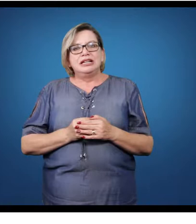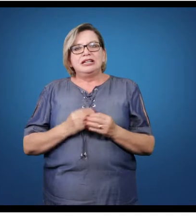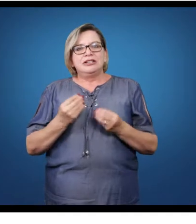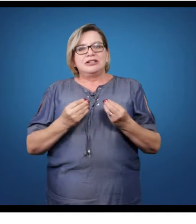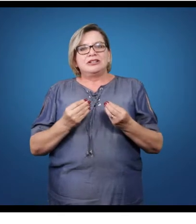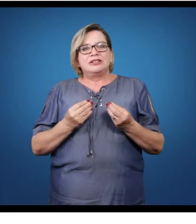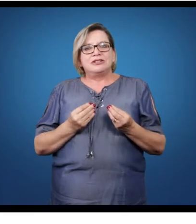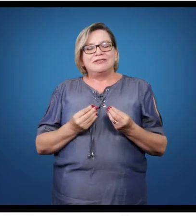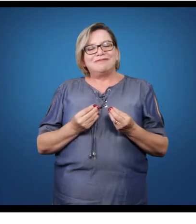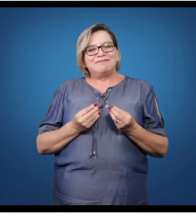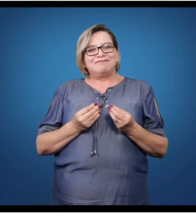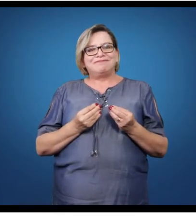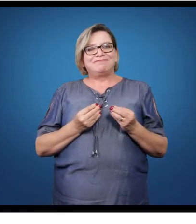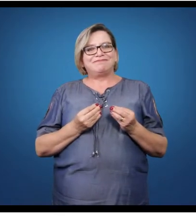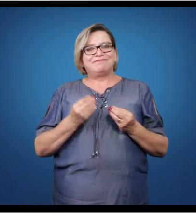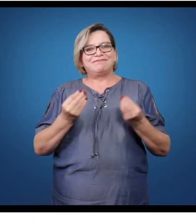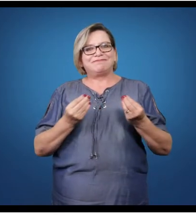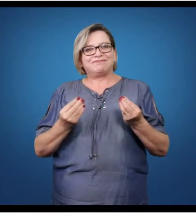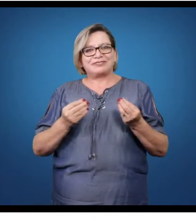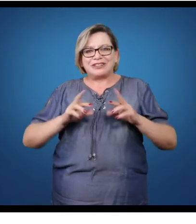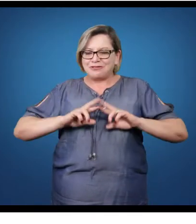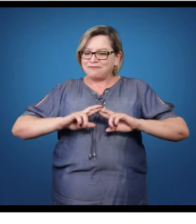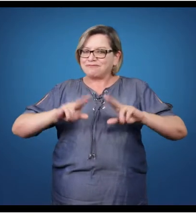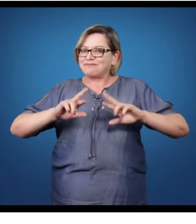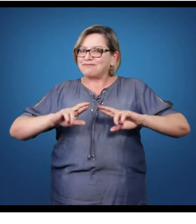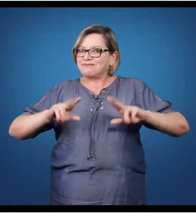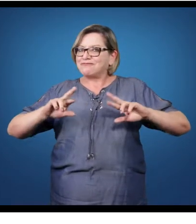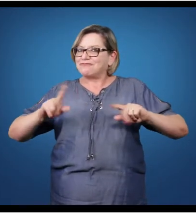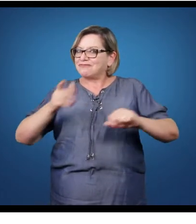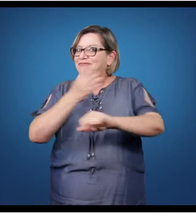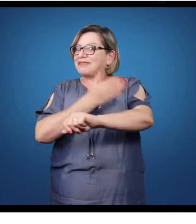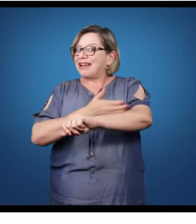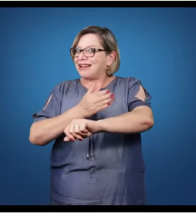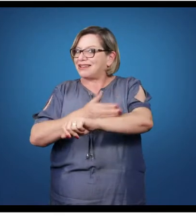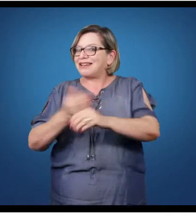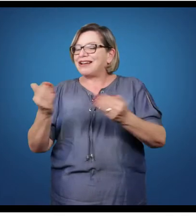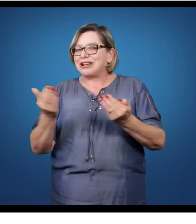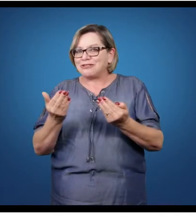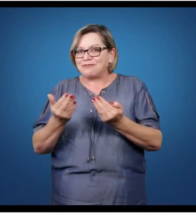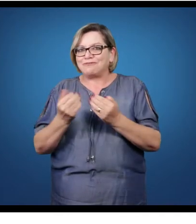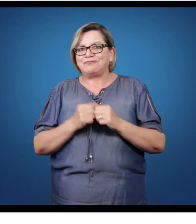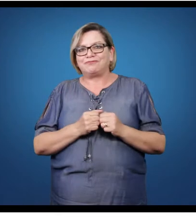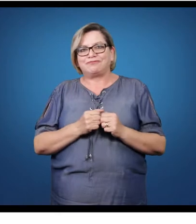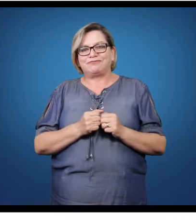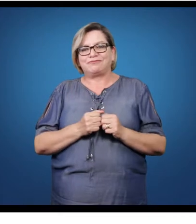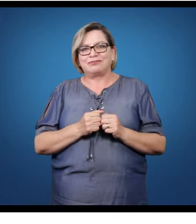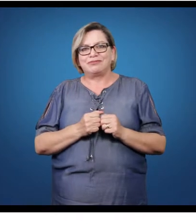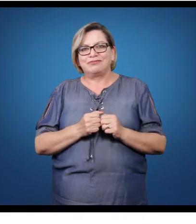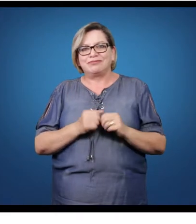nos nesse sentido diz diversificando essa prática que fizemos agora